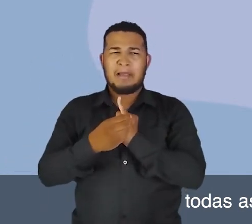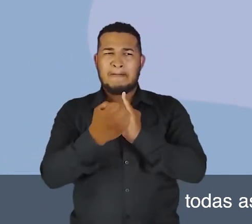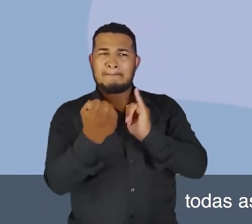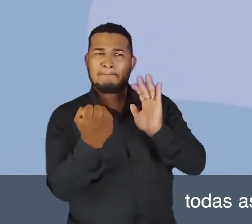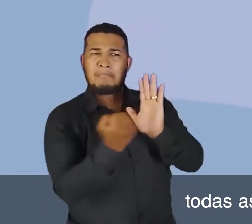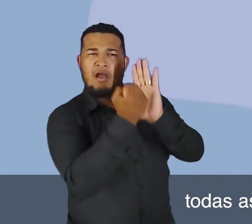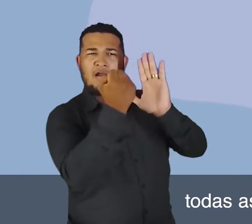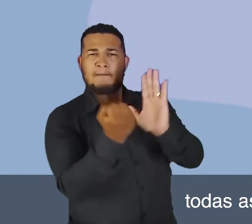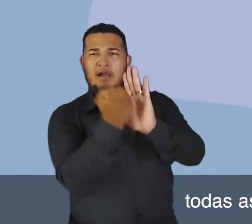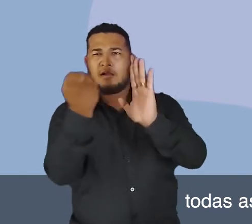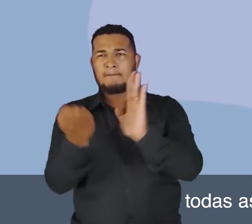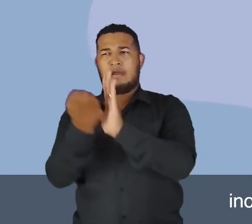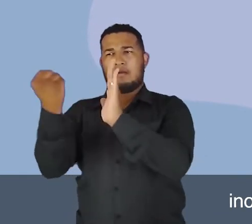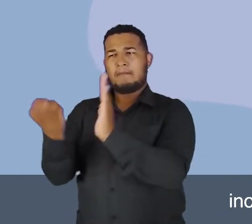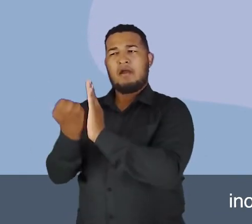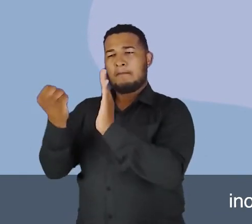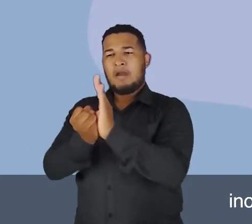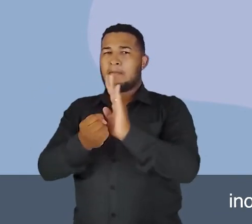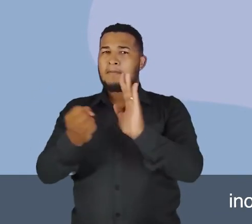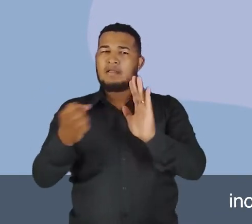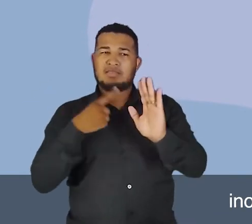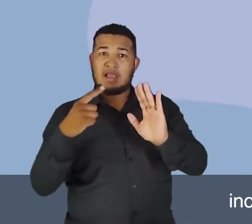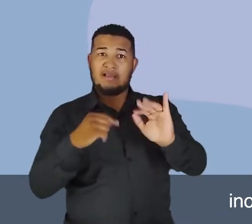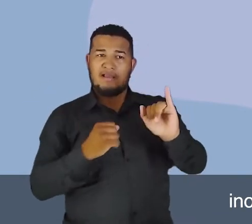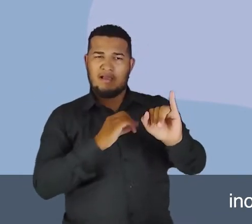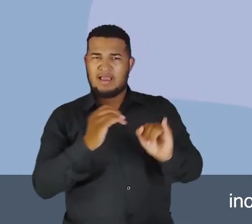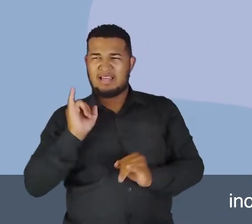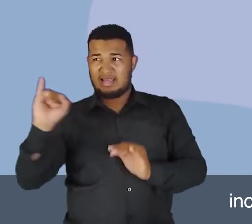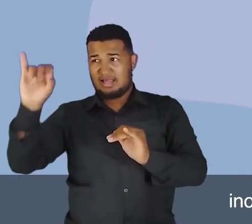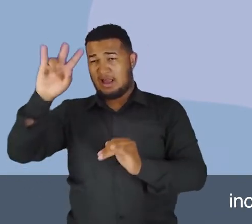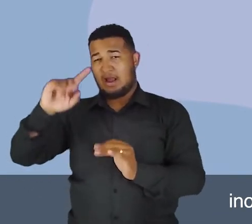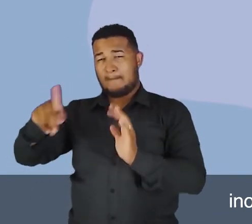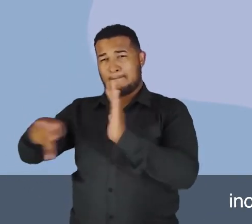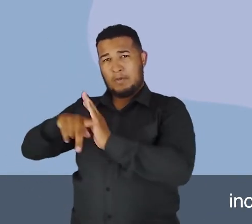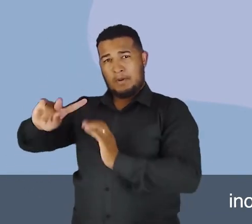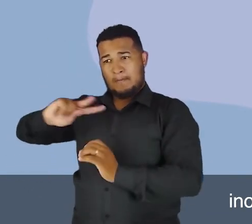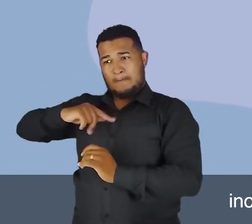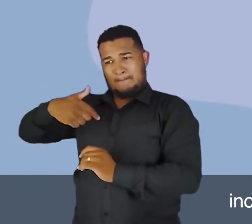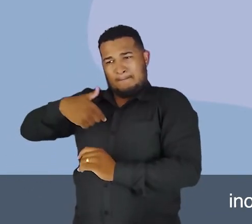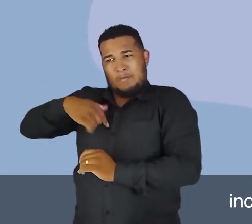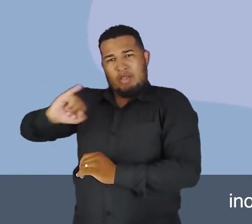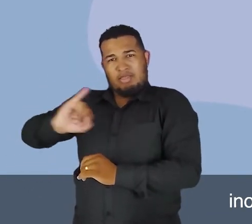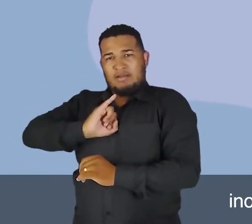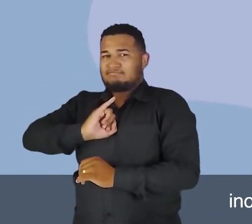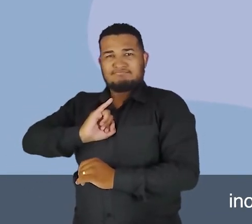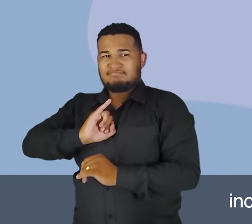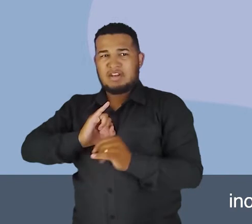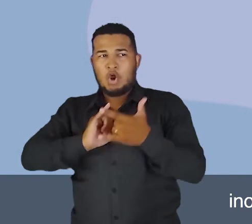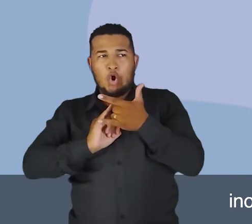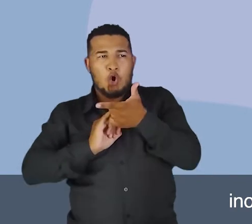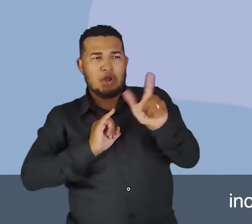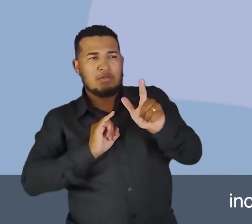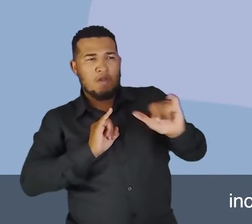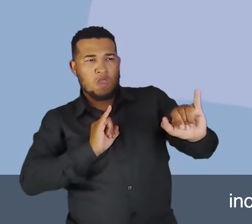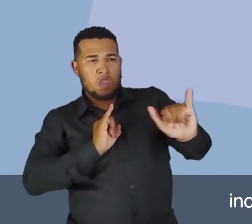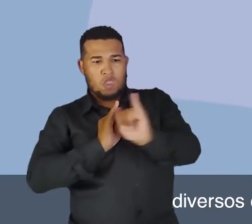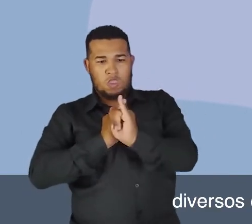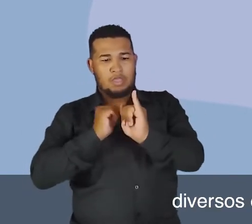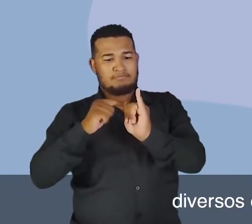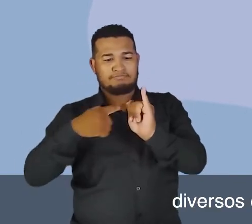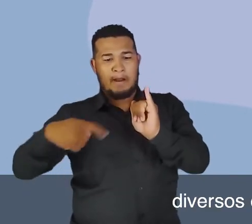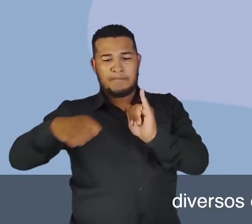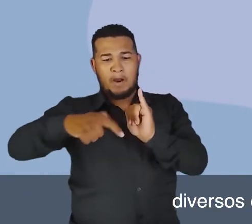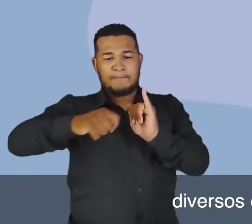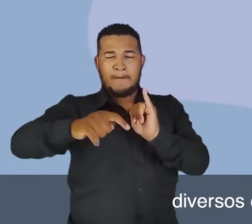logotipos do mercado, com que inocência demito-me de ser eu, que antes era e me sabia.